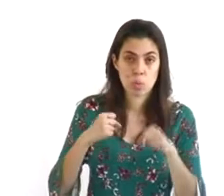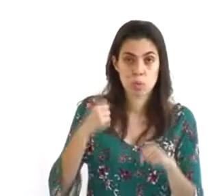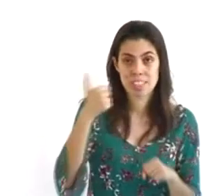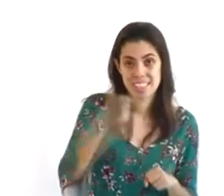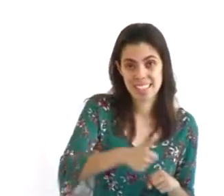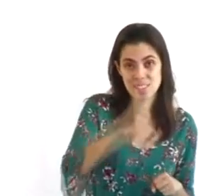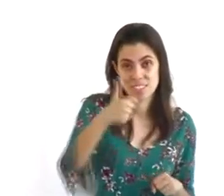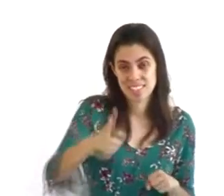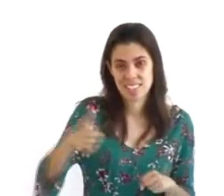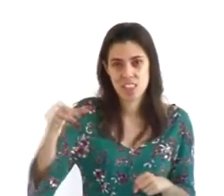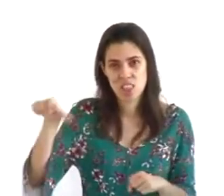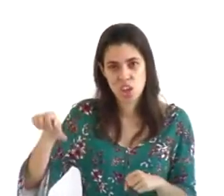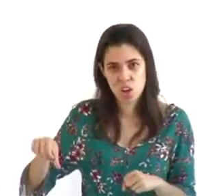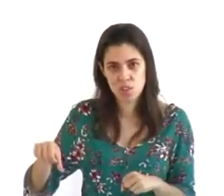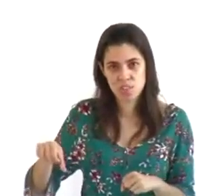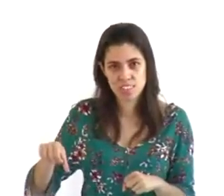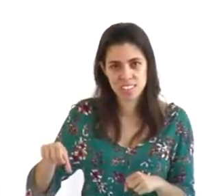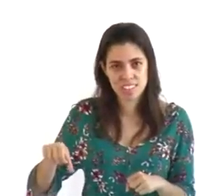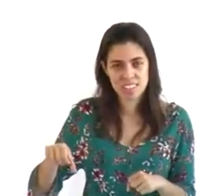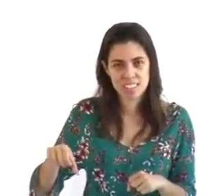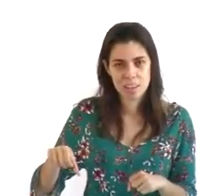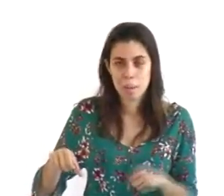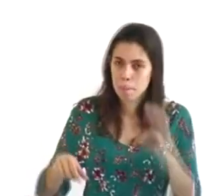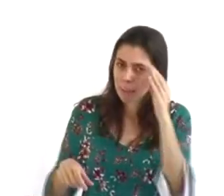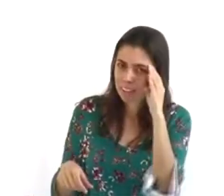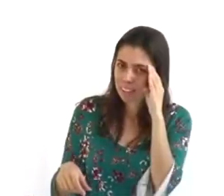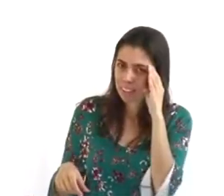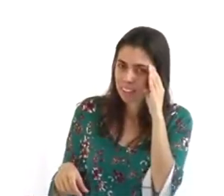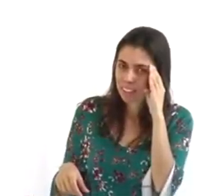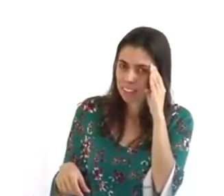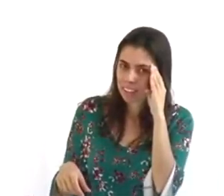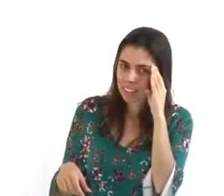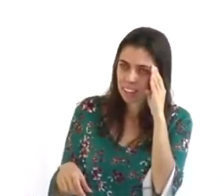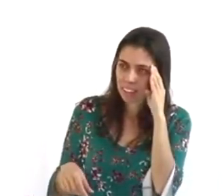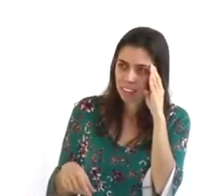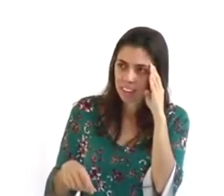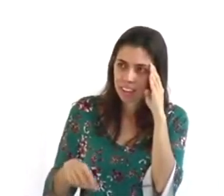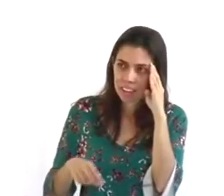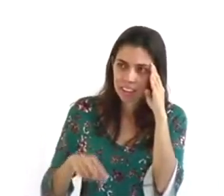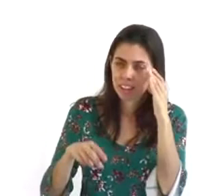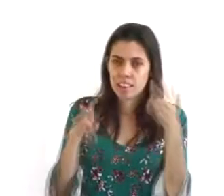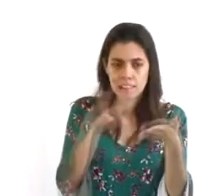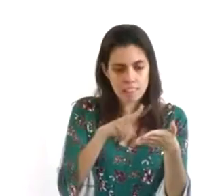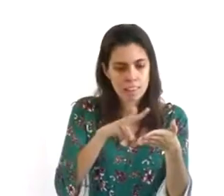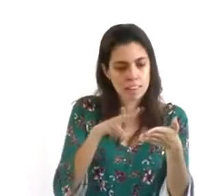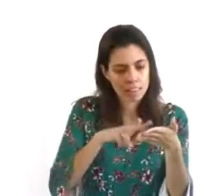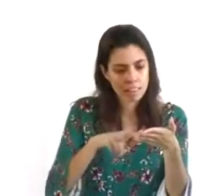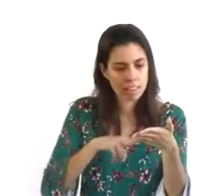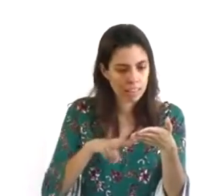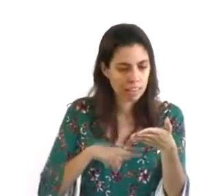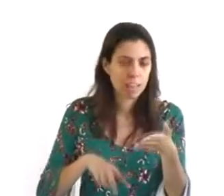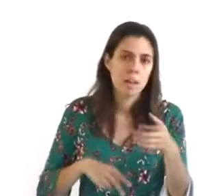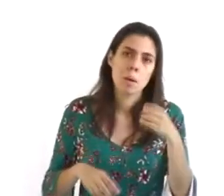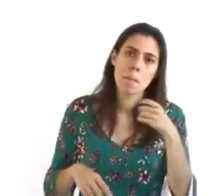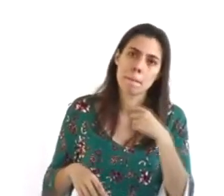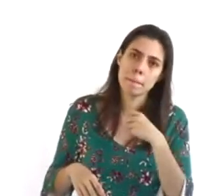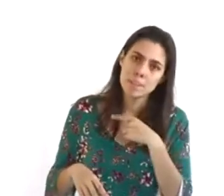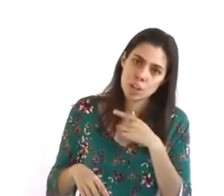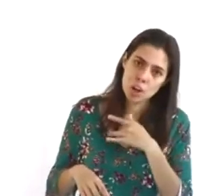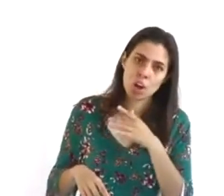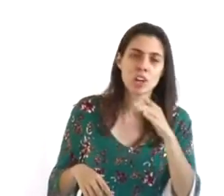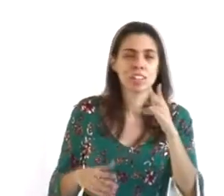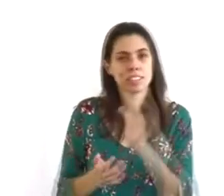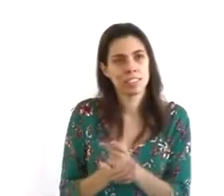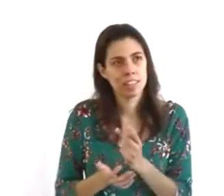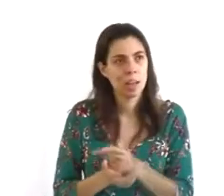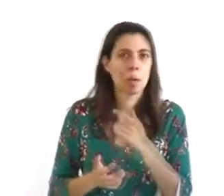Salmo 119, fosse toda vez dizendo isso, você diria: chega, pastor, eu não aguento mais ler, porque a sua misericórdia dura para sempre.